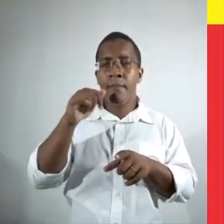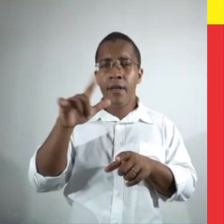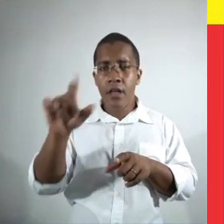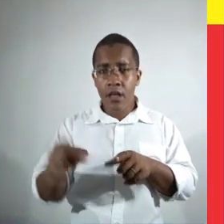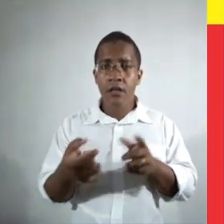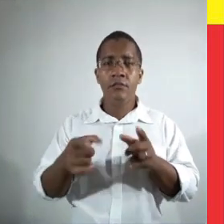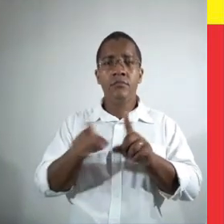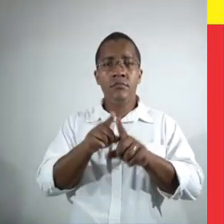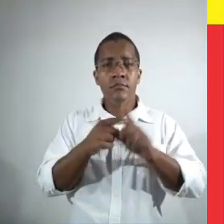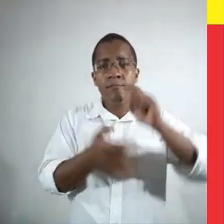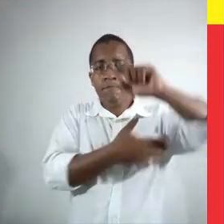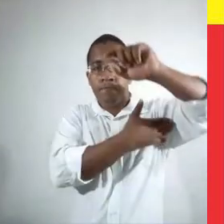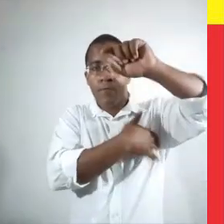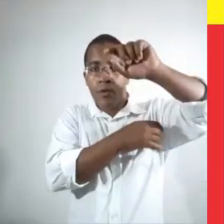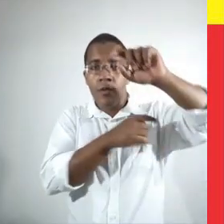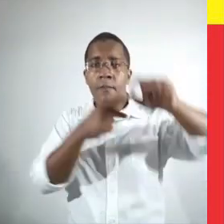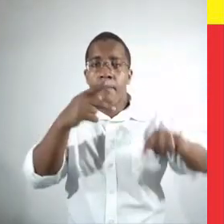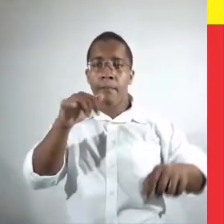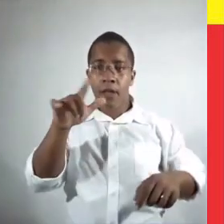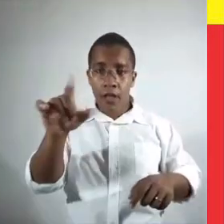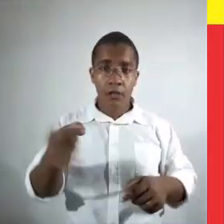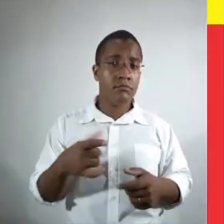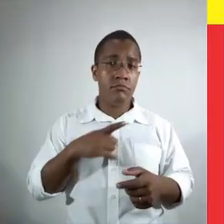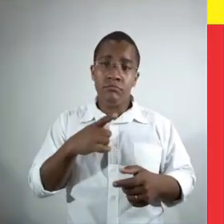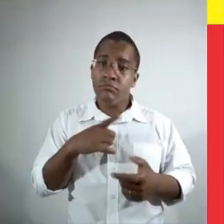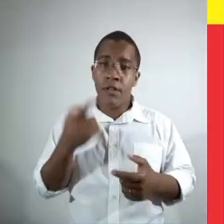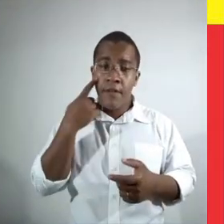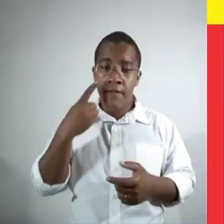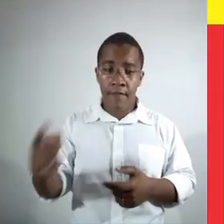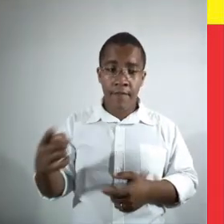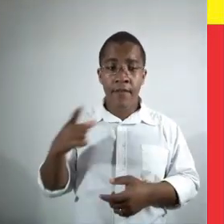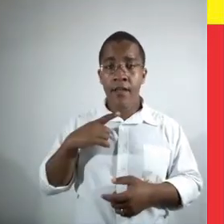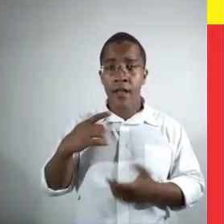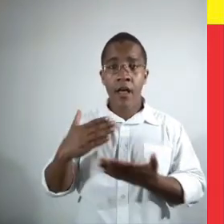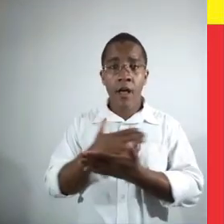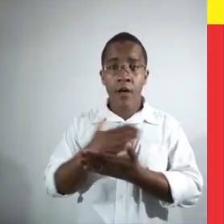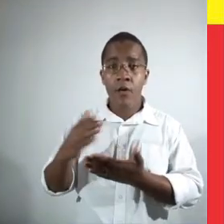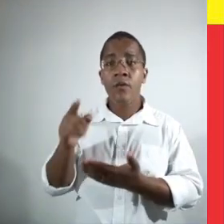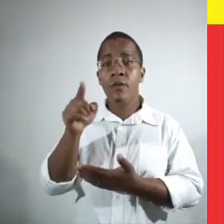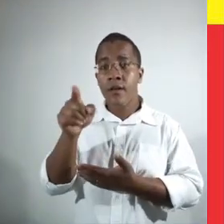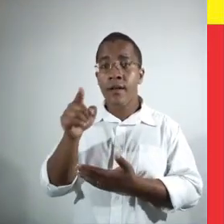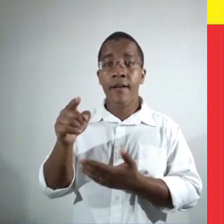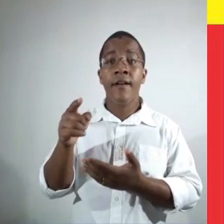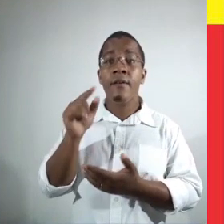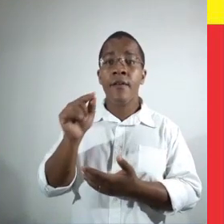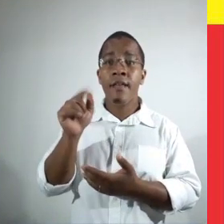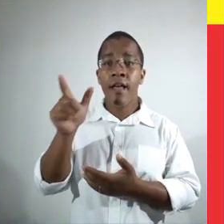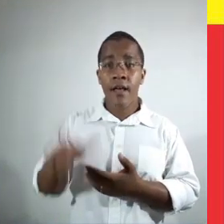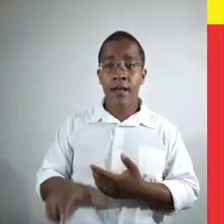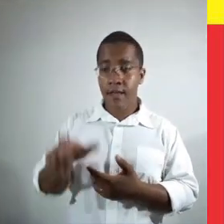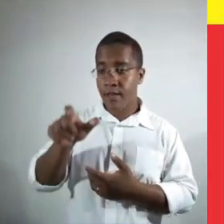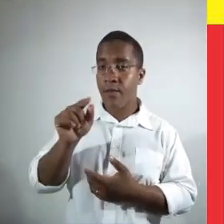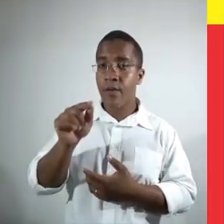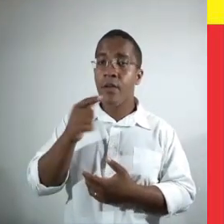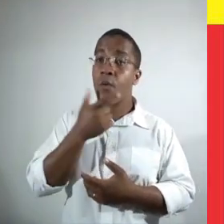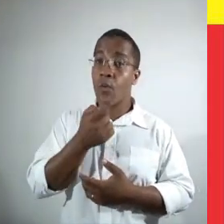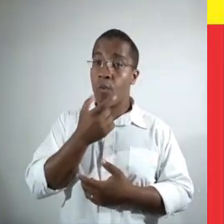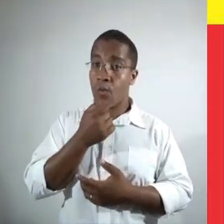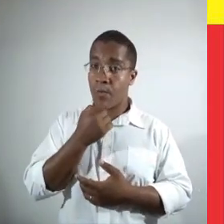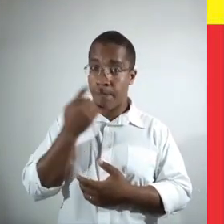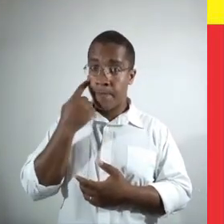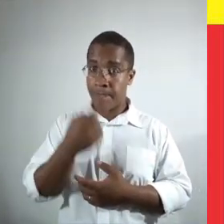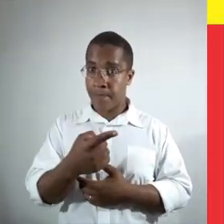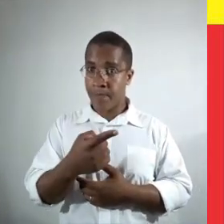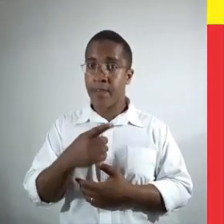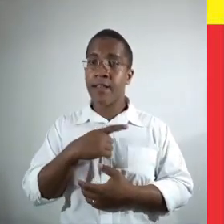axilas. Então, nós podemos ver na nossa seguinte imagem o sistema reprodutor masculino.